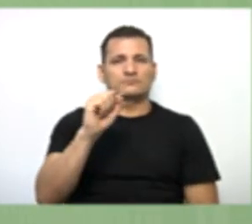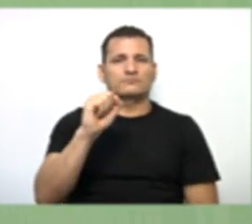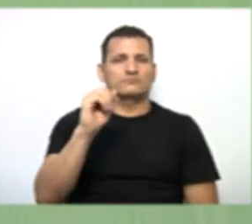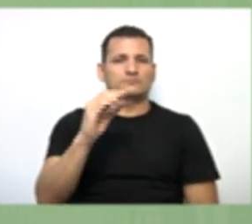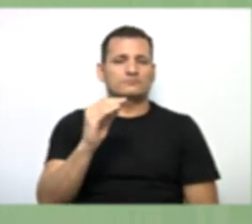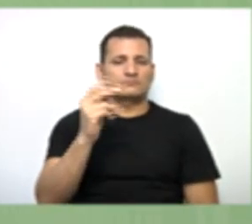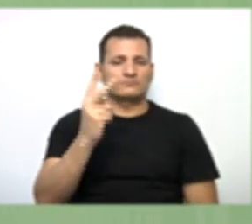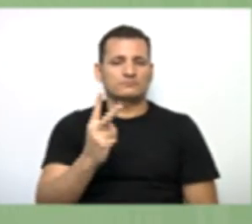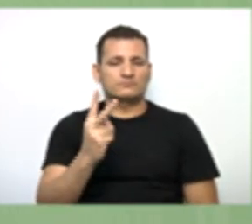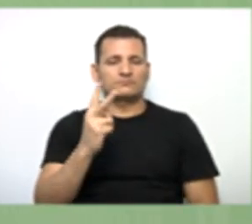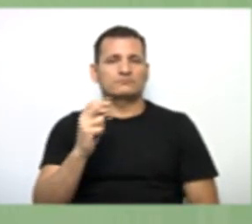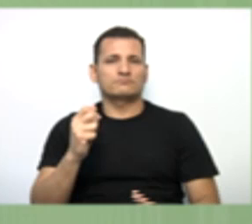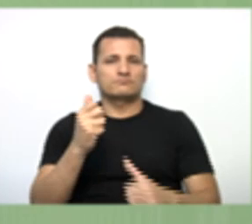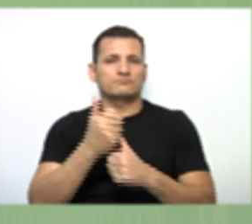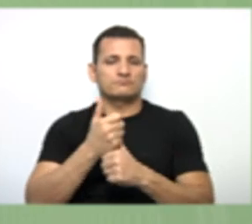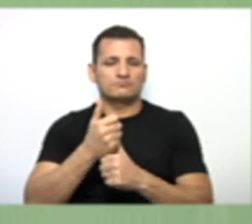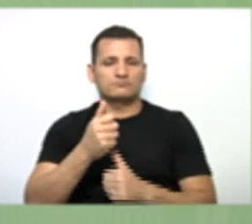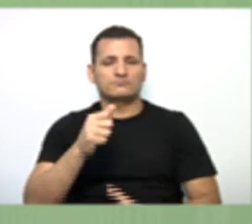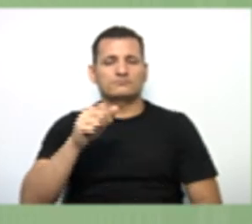carinha chamado Unicode.